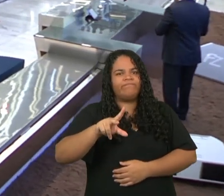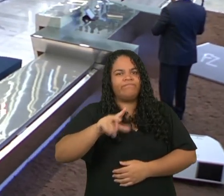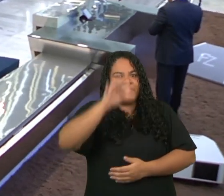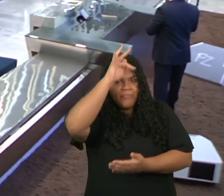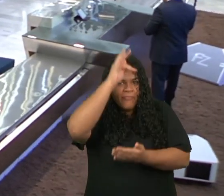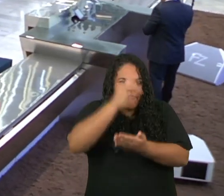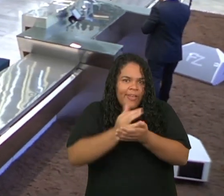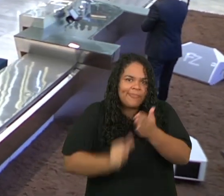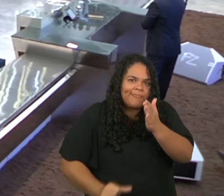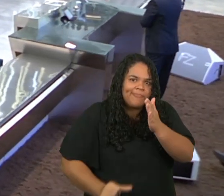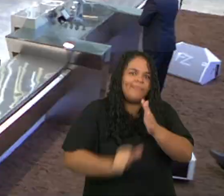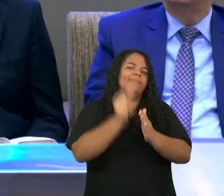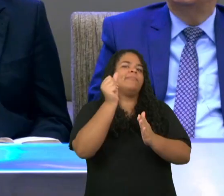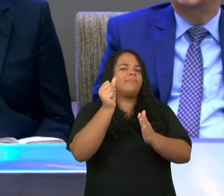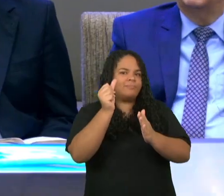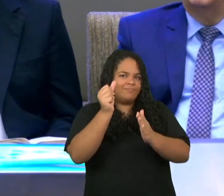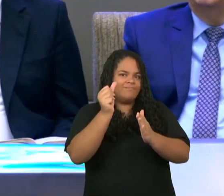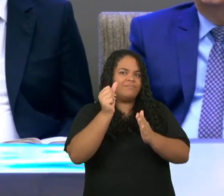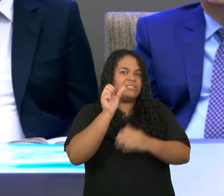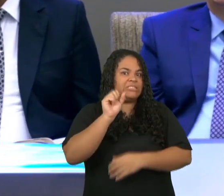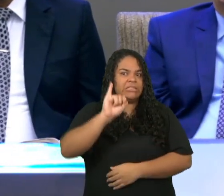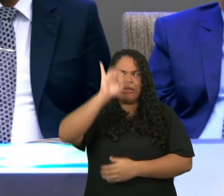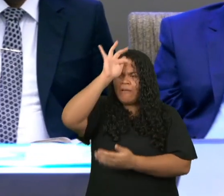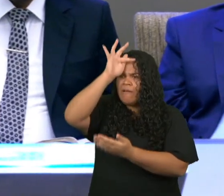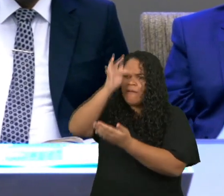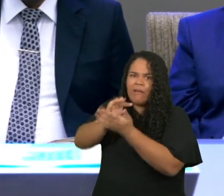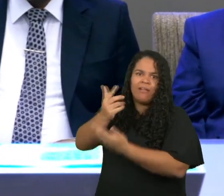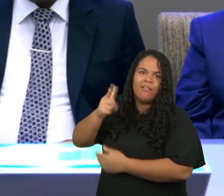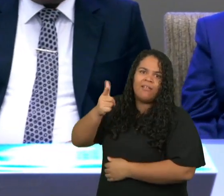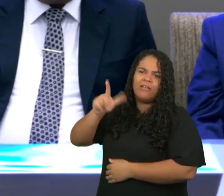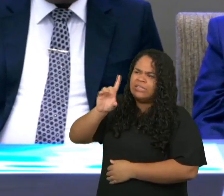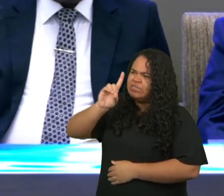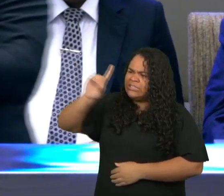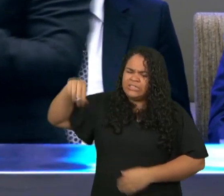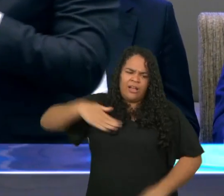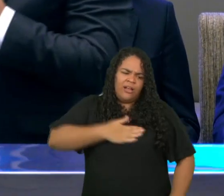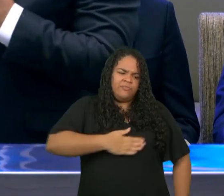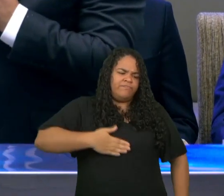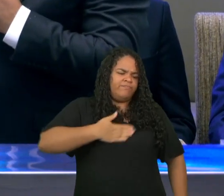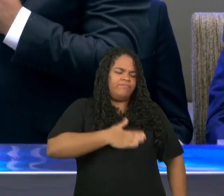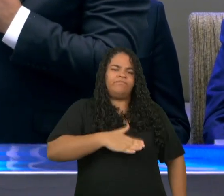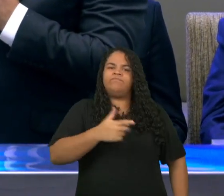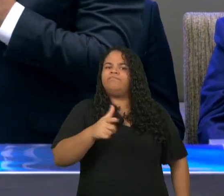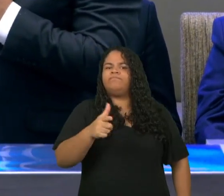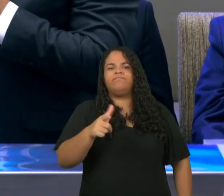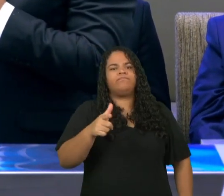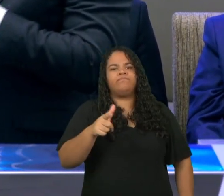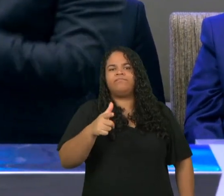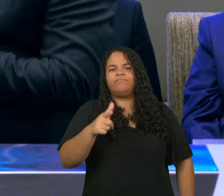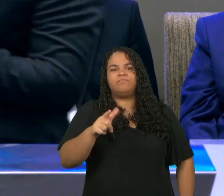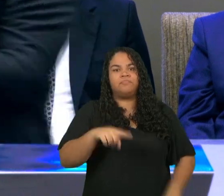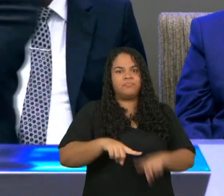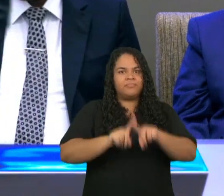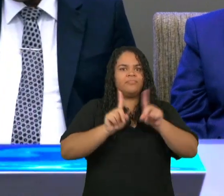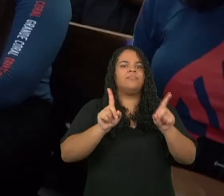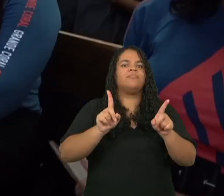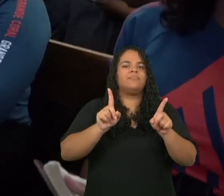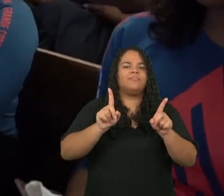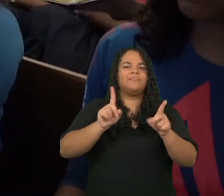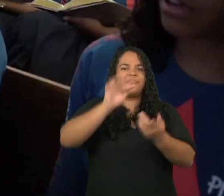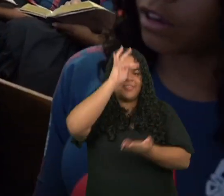Sem fé ninguém pode agradar. Aí Paulo vem e diz assim: a fé, diga comigo, a fé